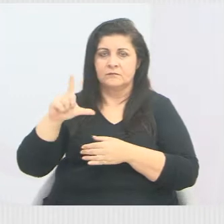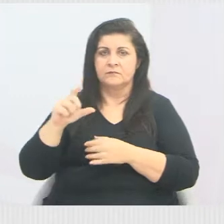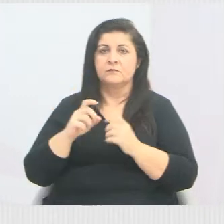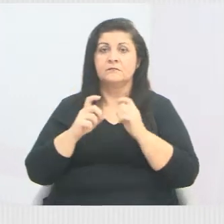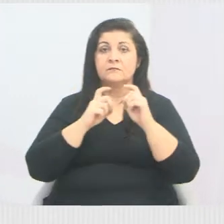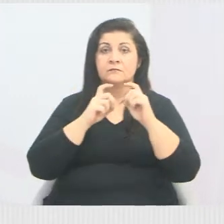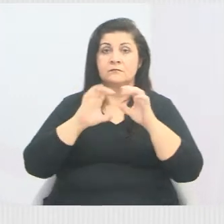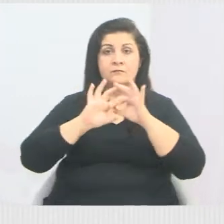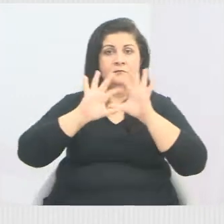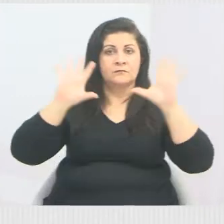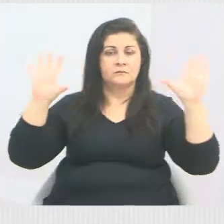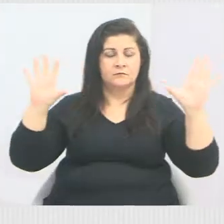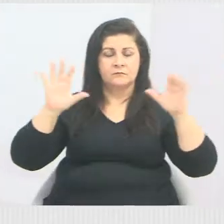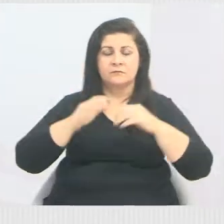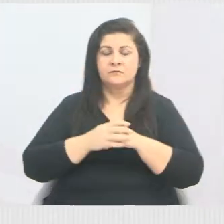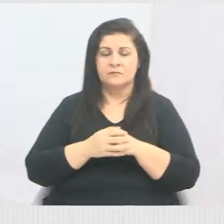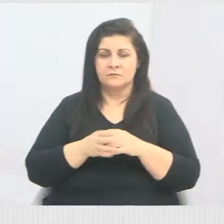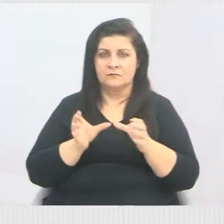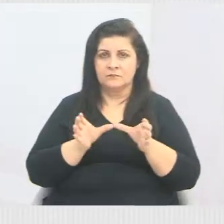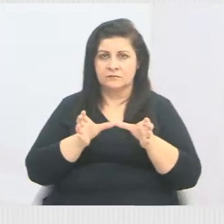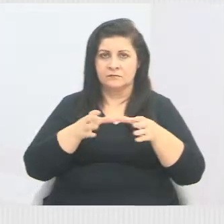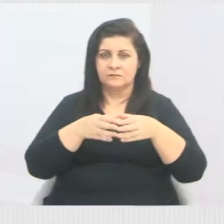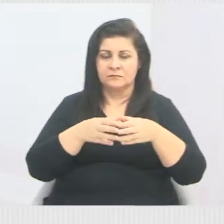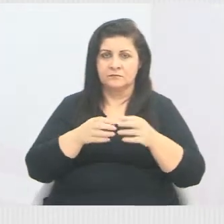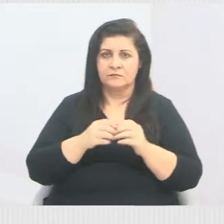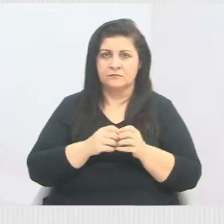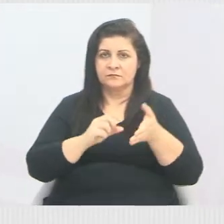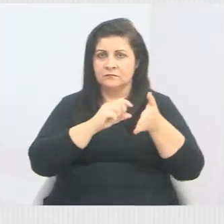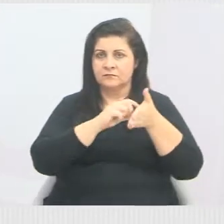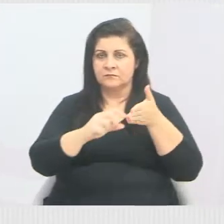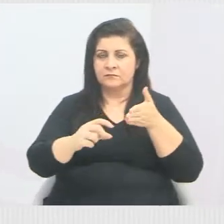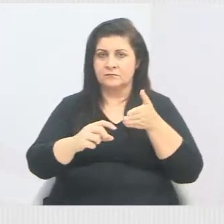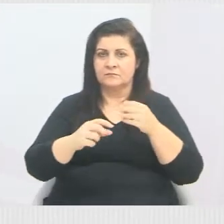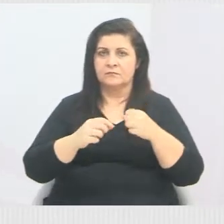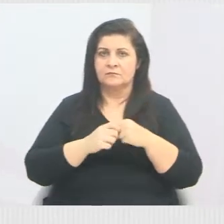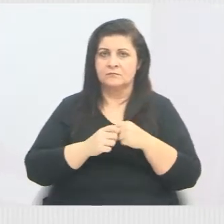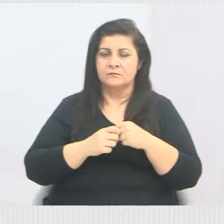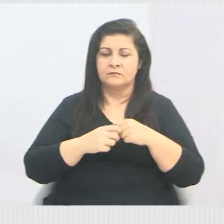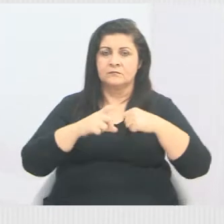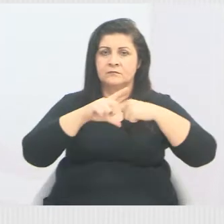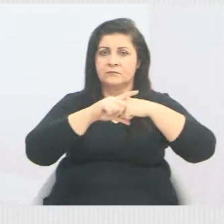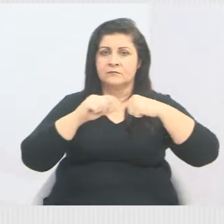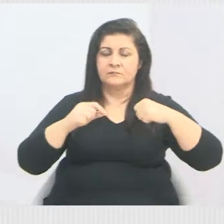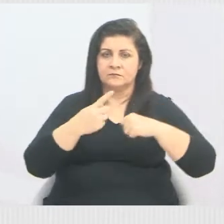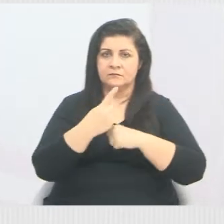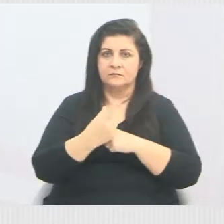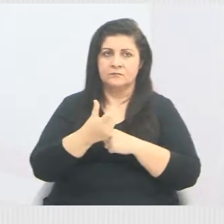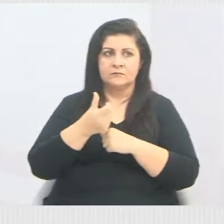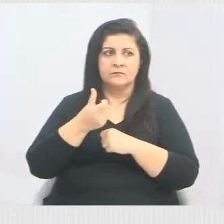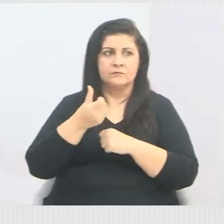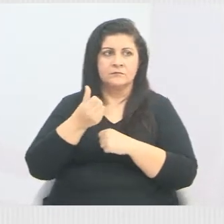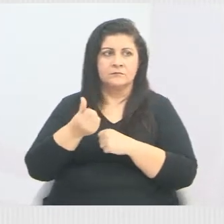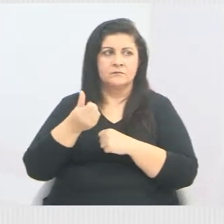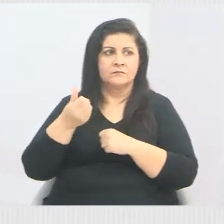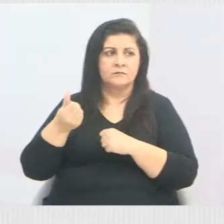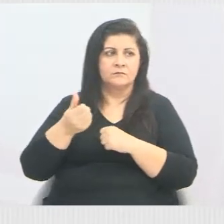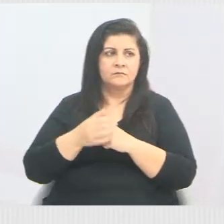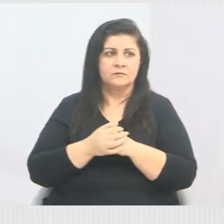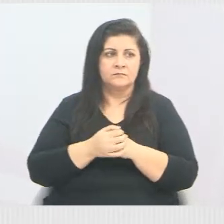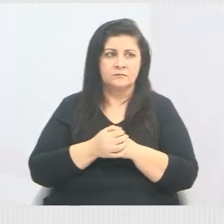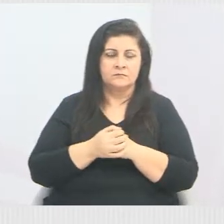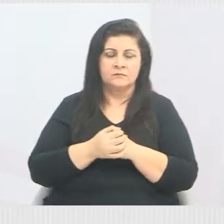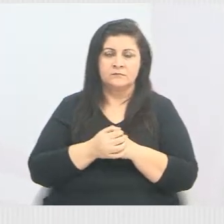pública, na comissão referida no primeiro parágrafo do artigo 166 da Constituição ou equivalente